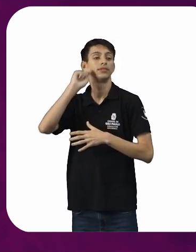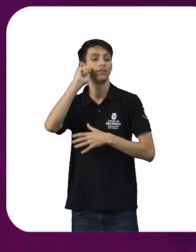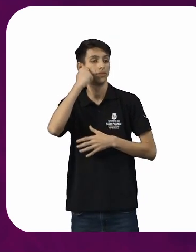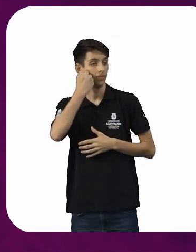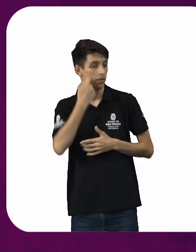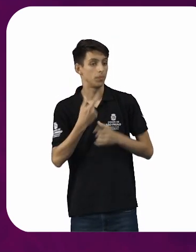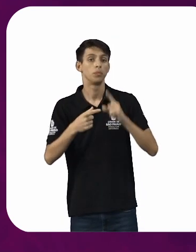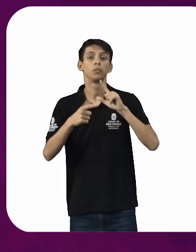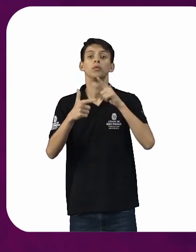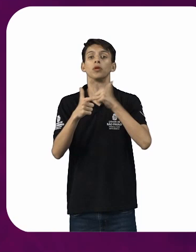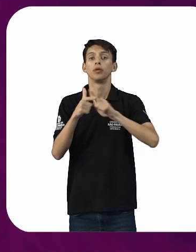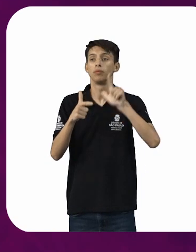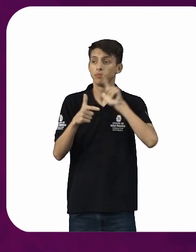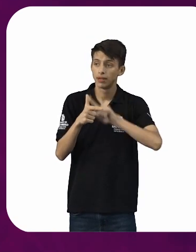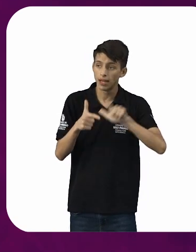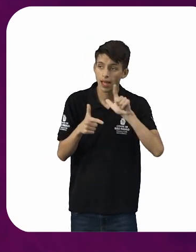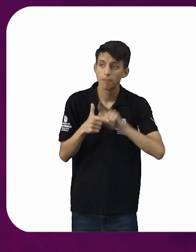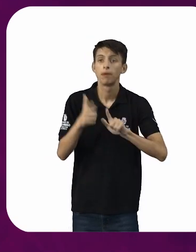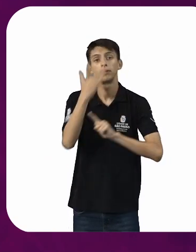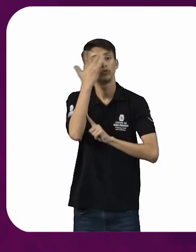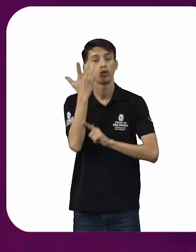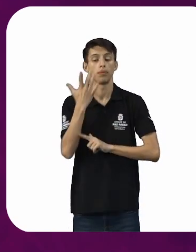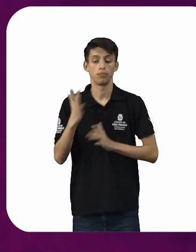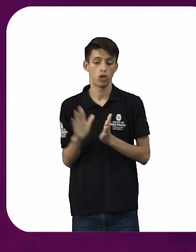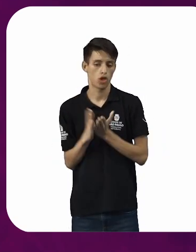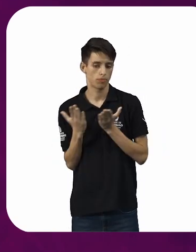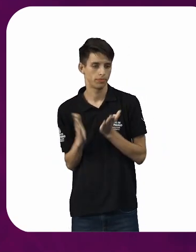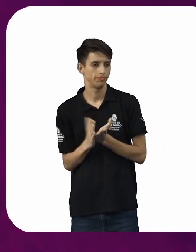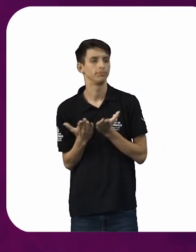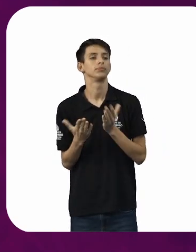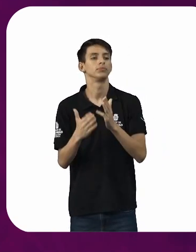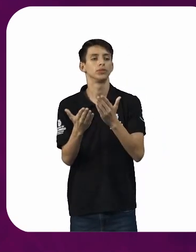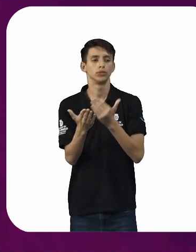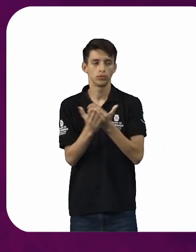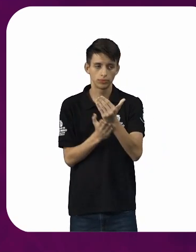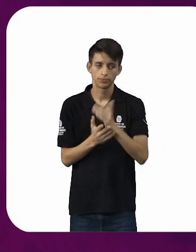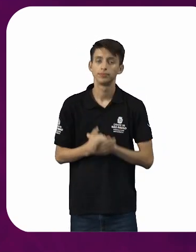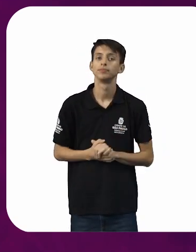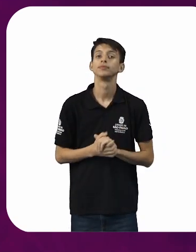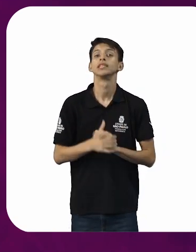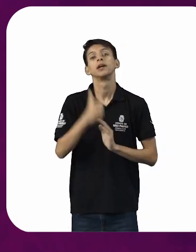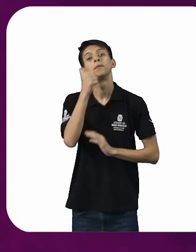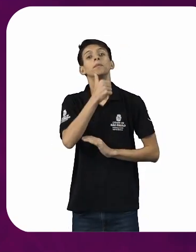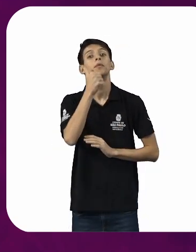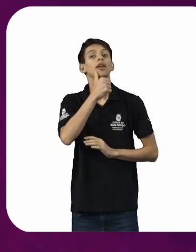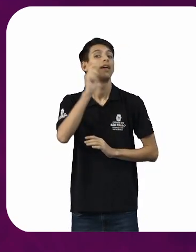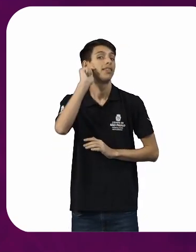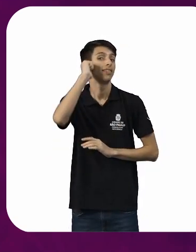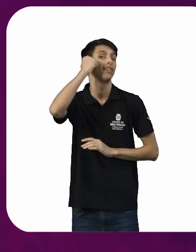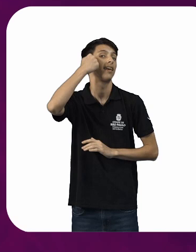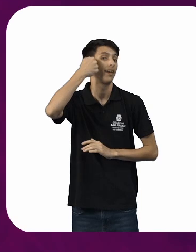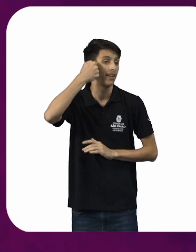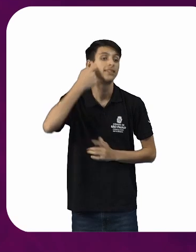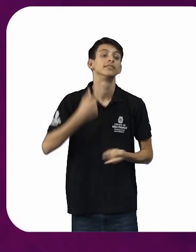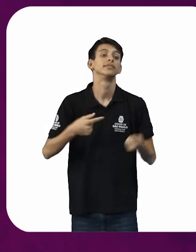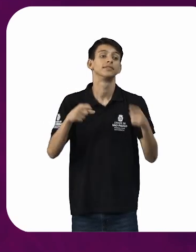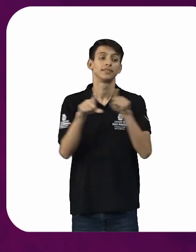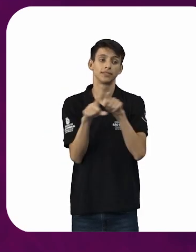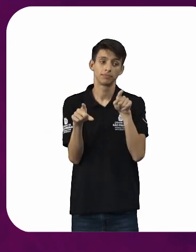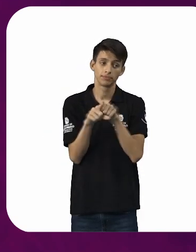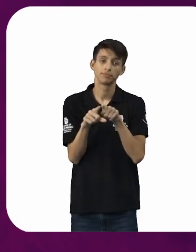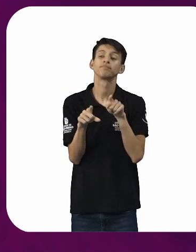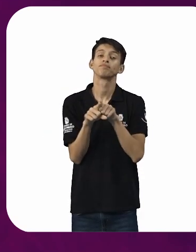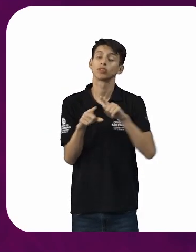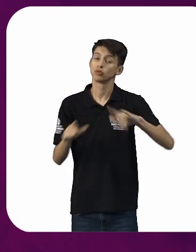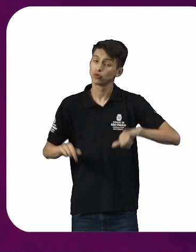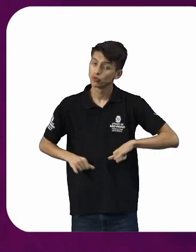foi aprofundando para um problema de classe, mas, claro, as mulheres negras, que são a base da nossa pirâmide, acabaram tendo o peso da